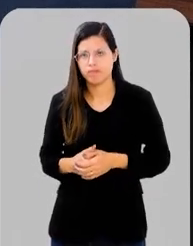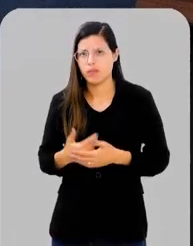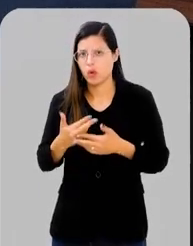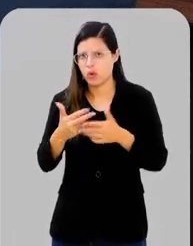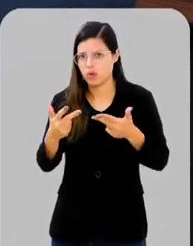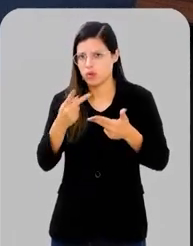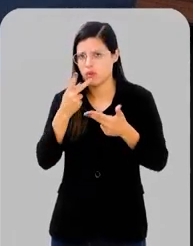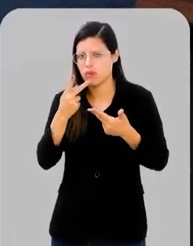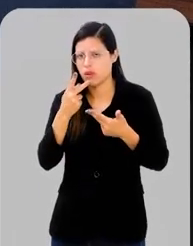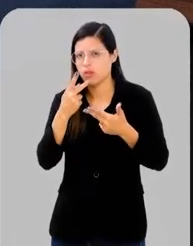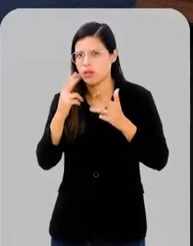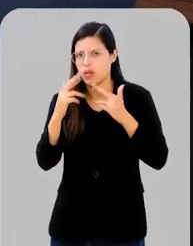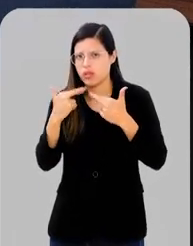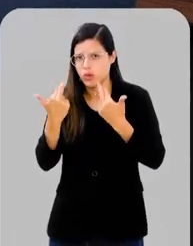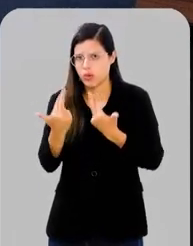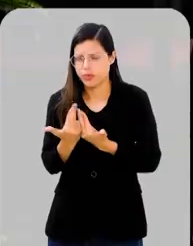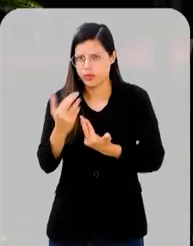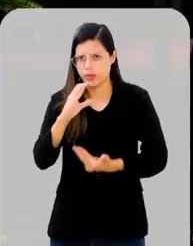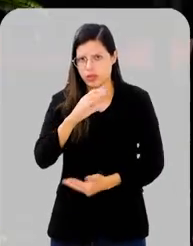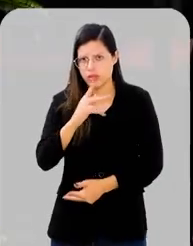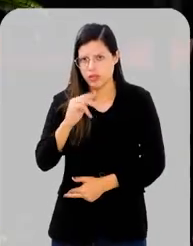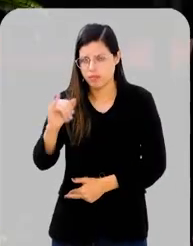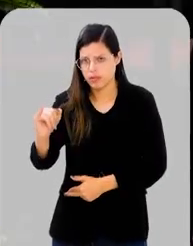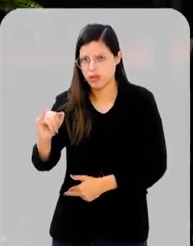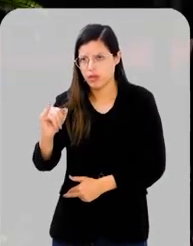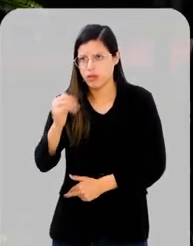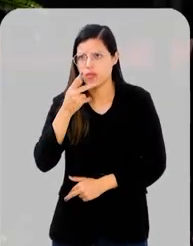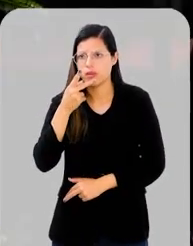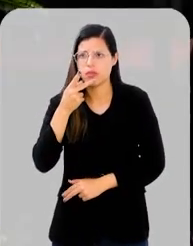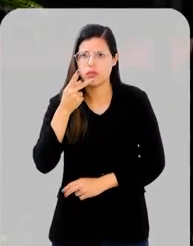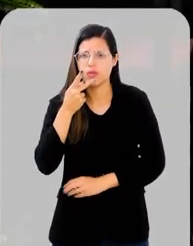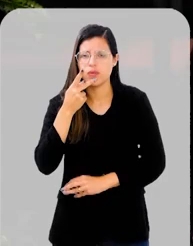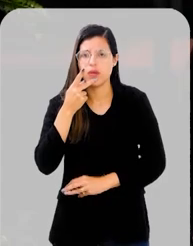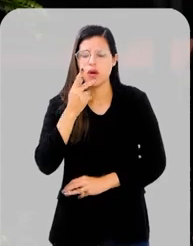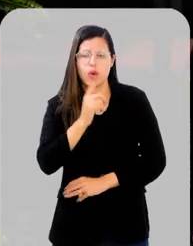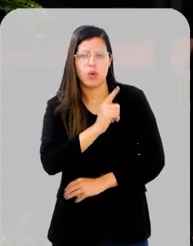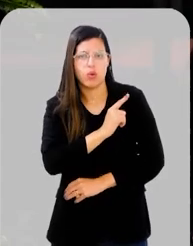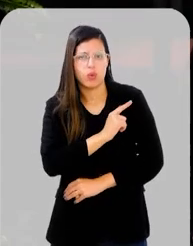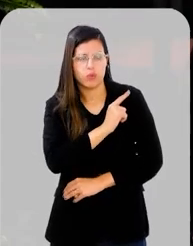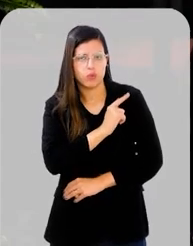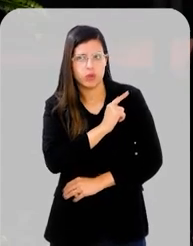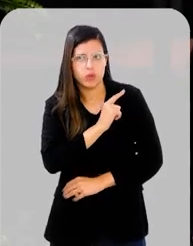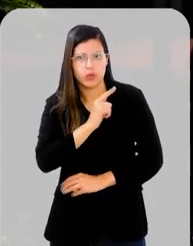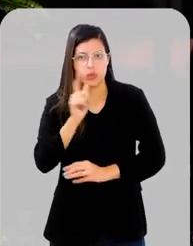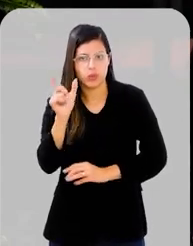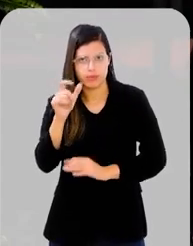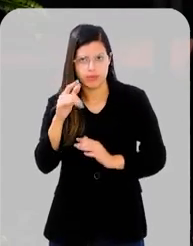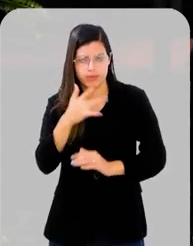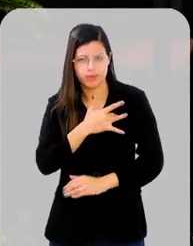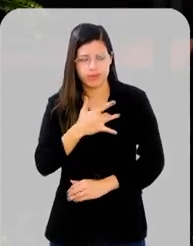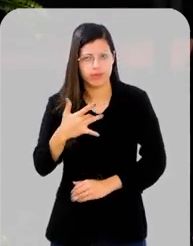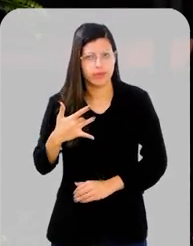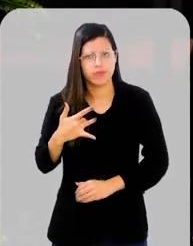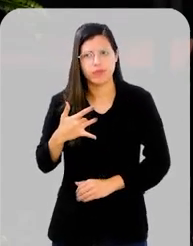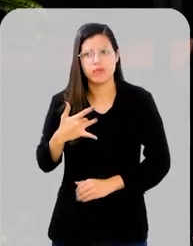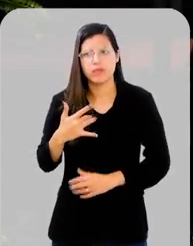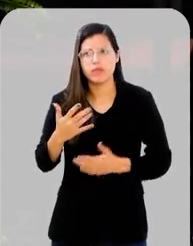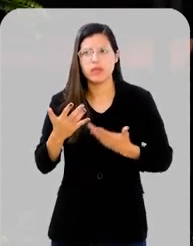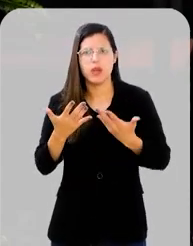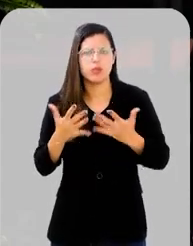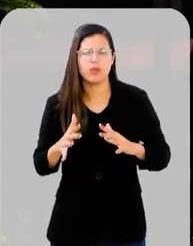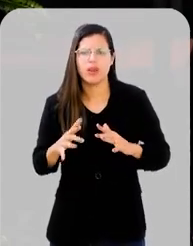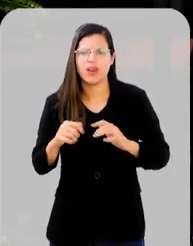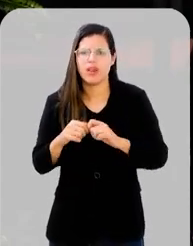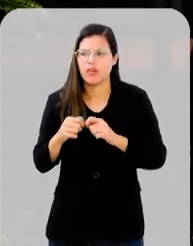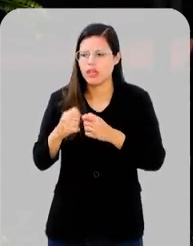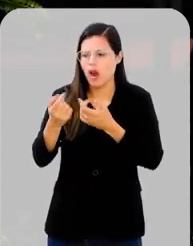levantado nas reuniões da CPI e é o que a gente fala com com com os gestores dos planos Eu não quero fazer